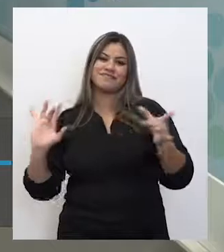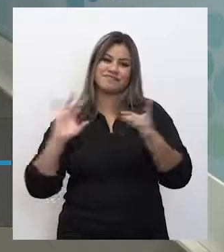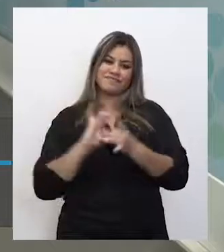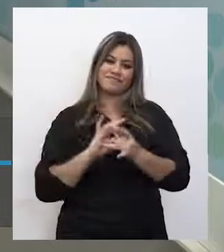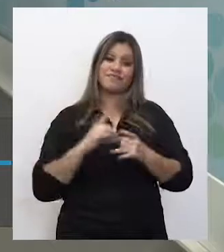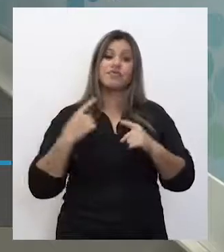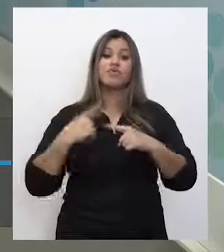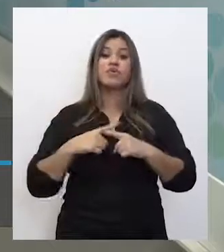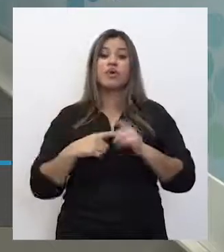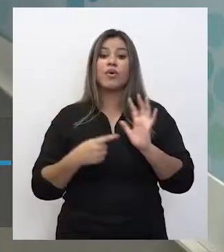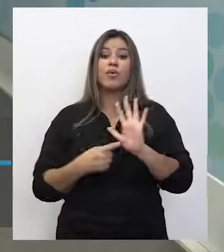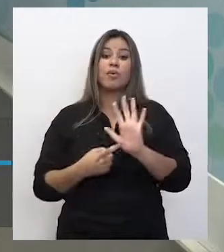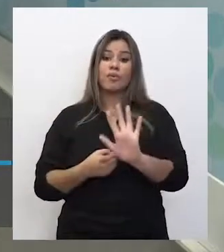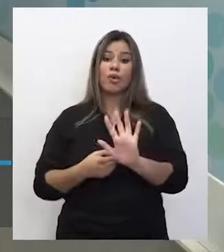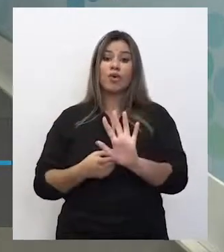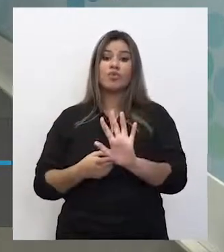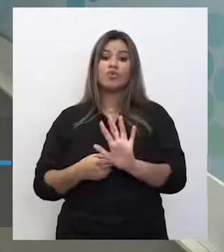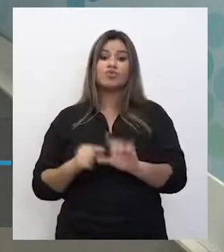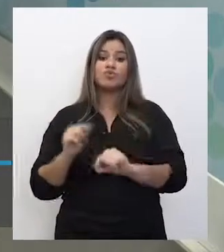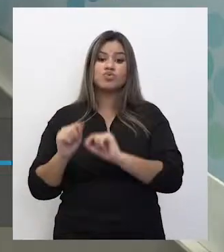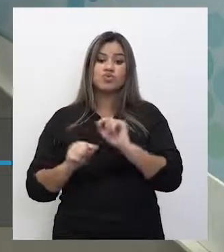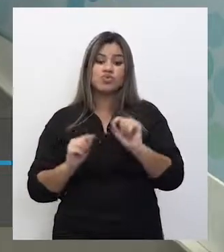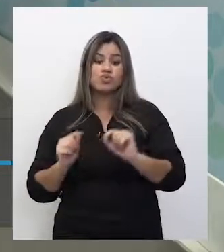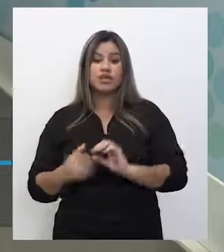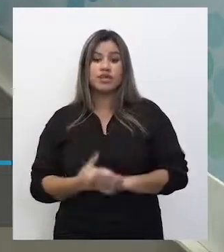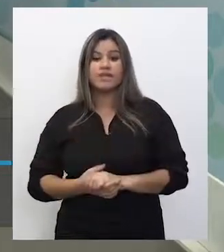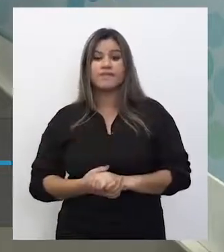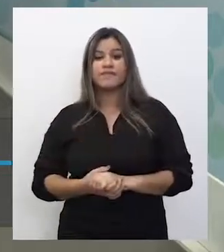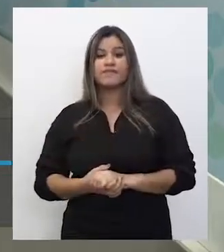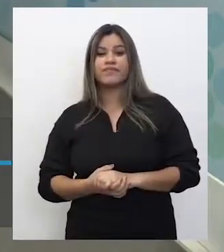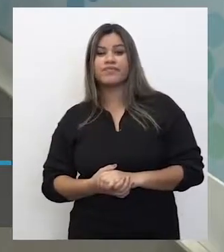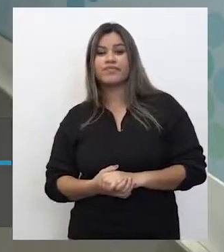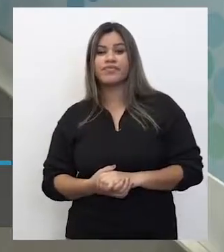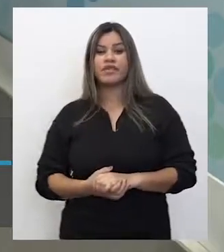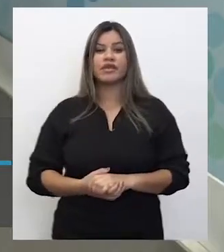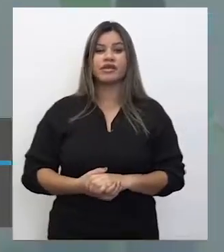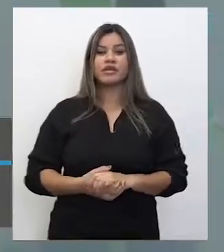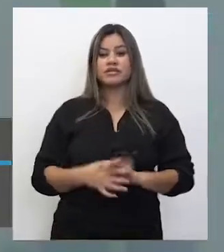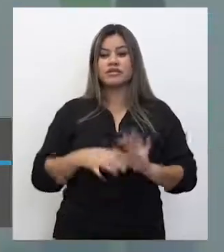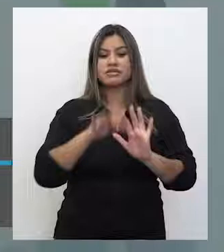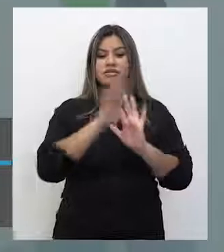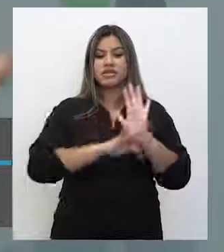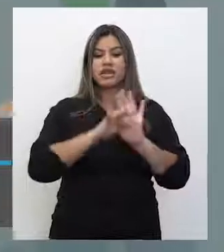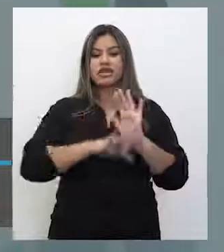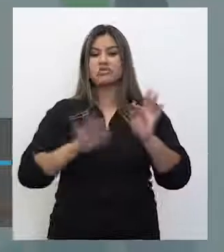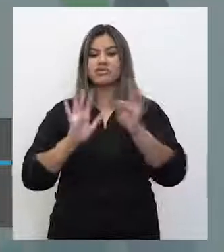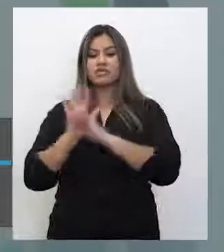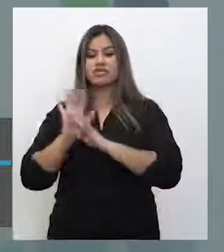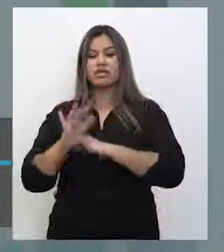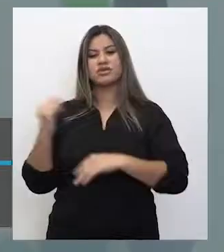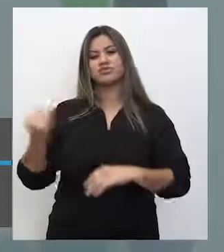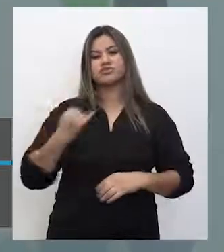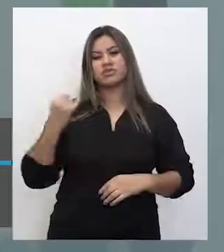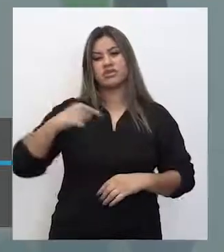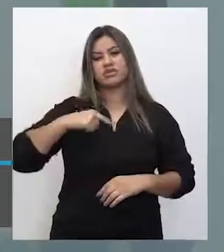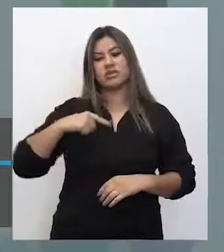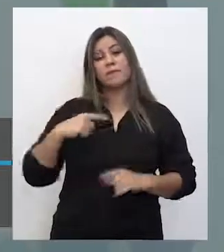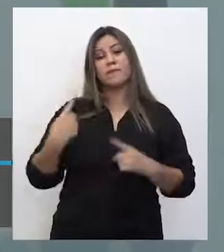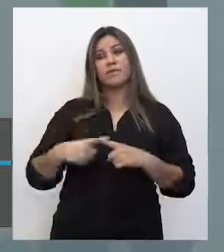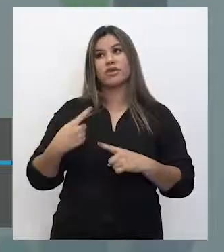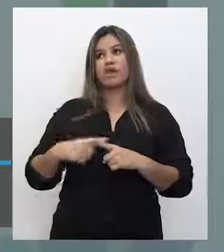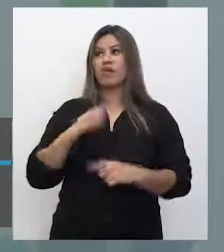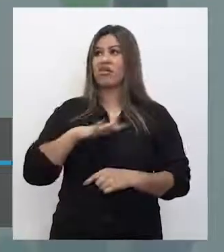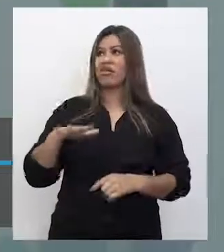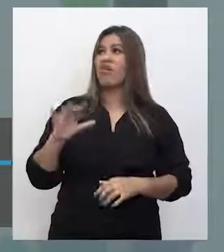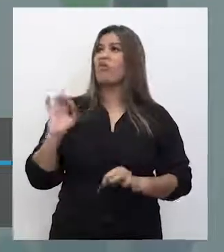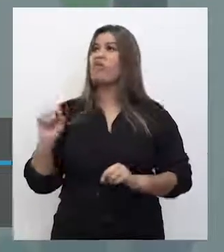aí mostra o quanto a interdisciplinaridade é importante, o leque. Entende? Porque o aluno fica, é aula